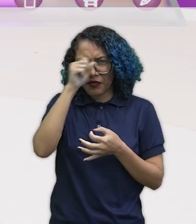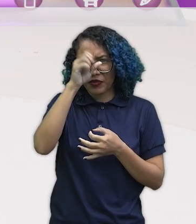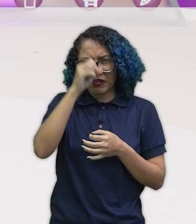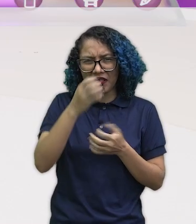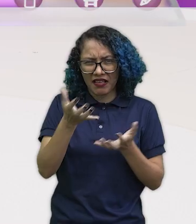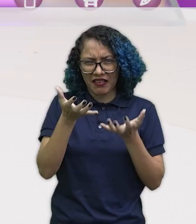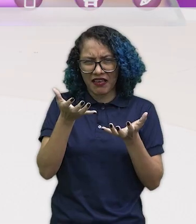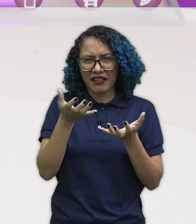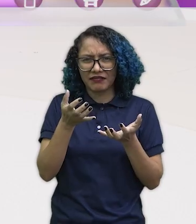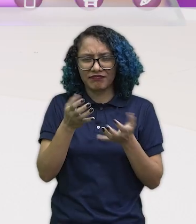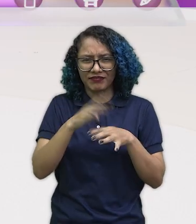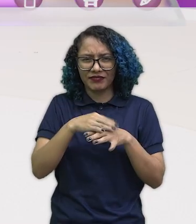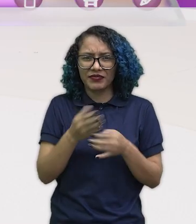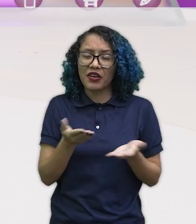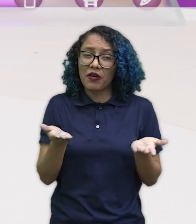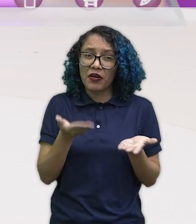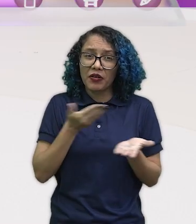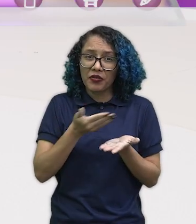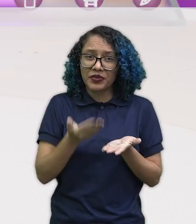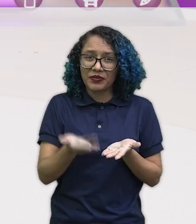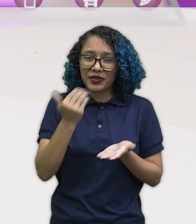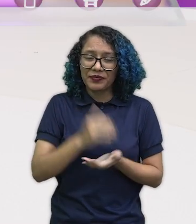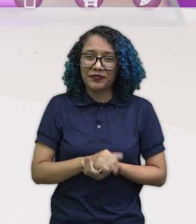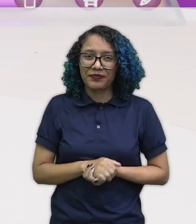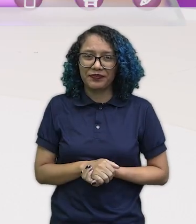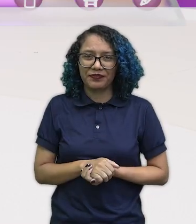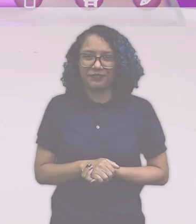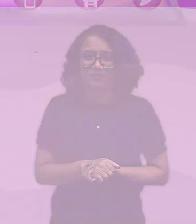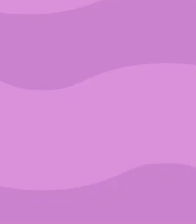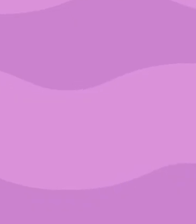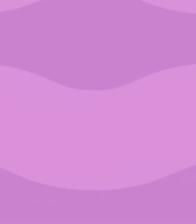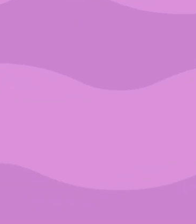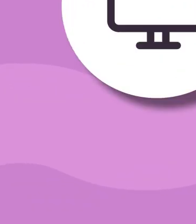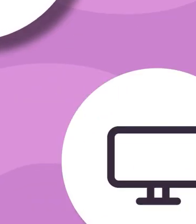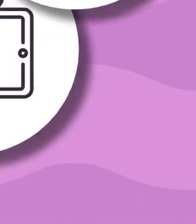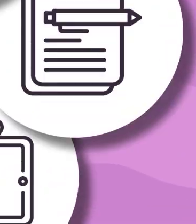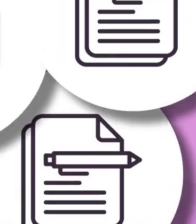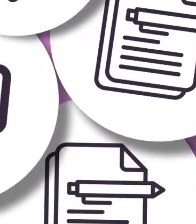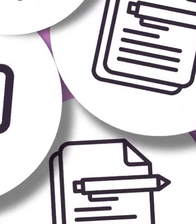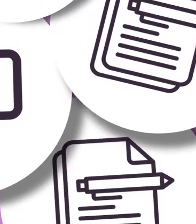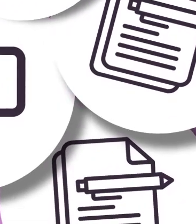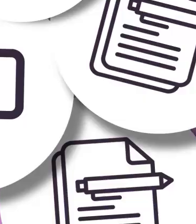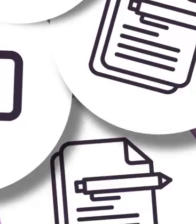pouco mais de matemática, então te convido a vir comigo para essa aula.